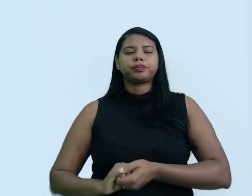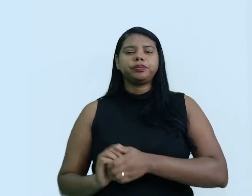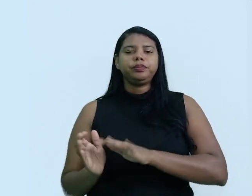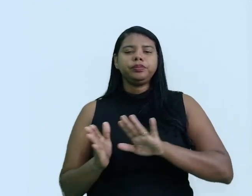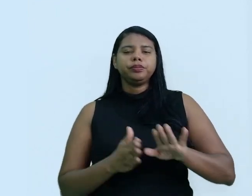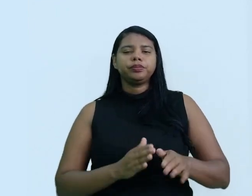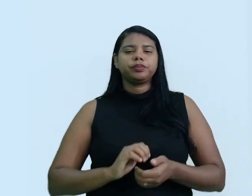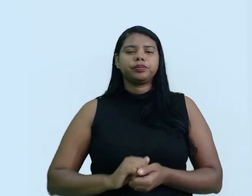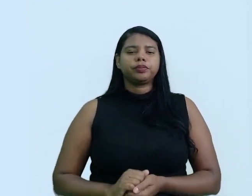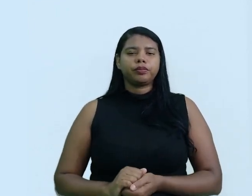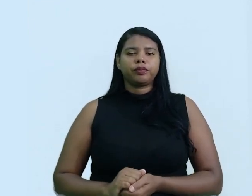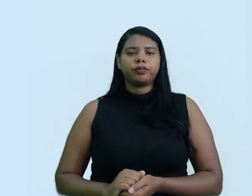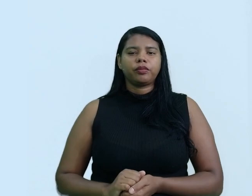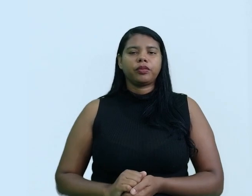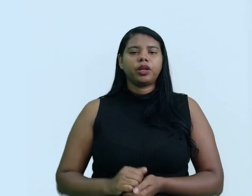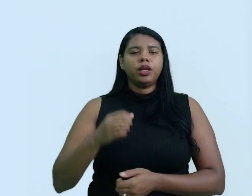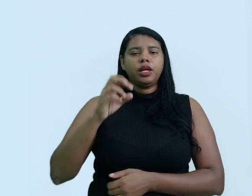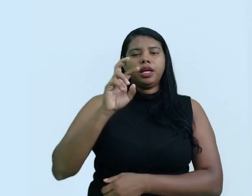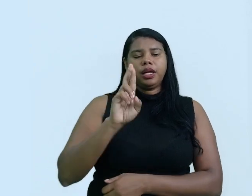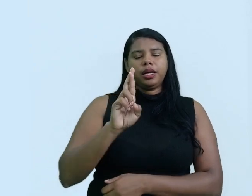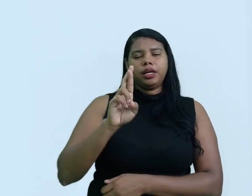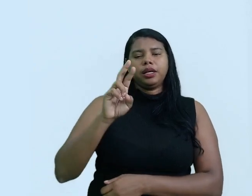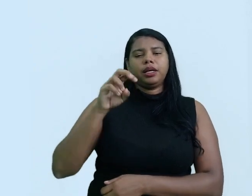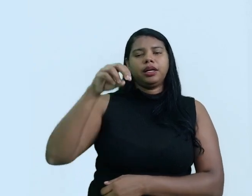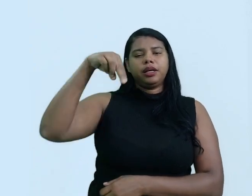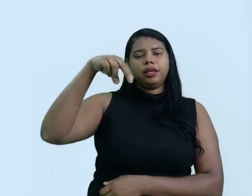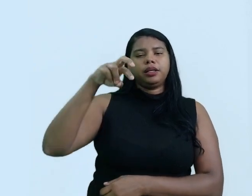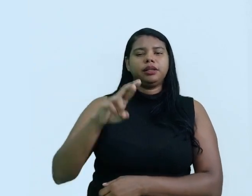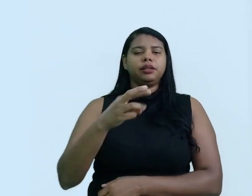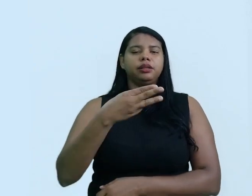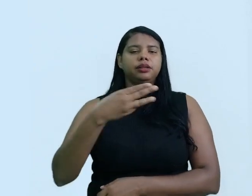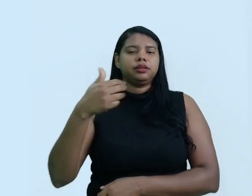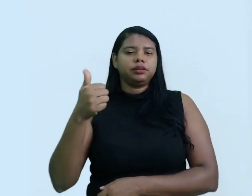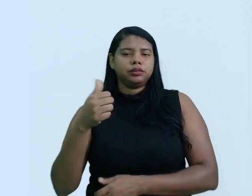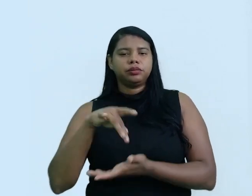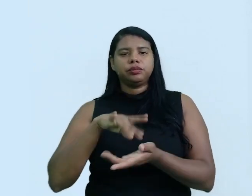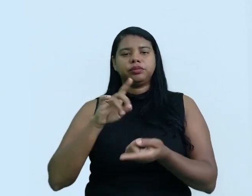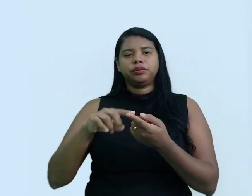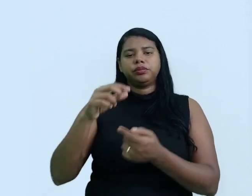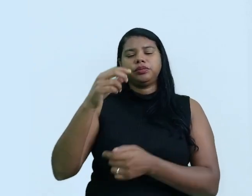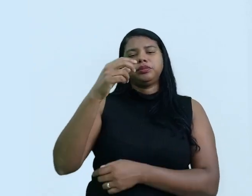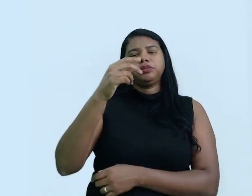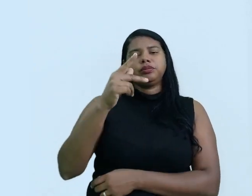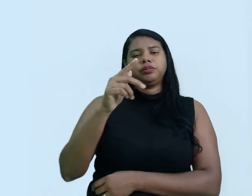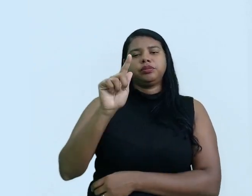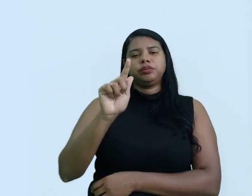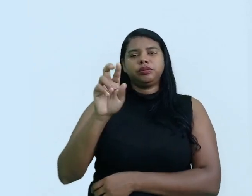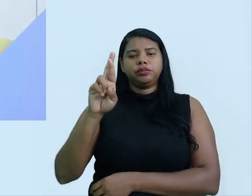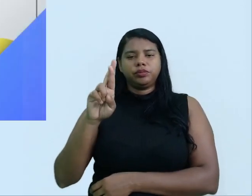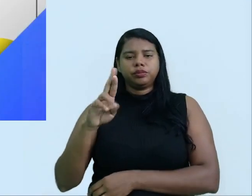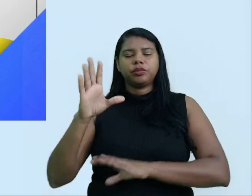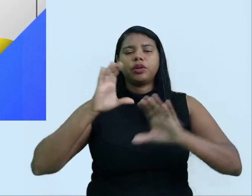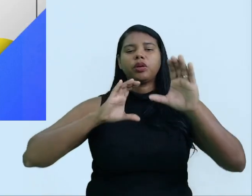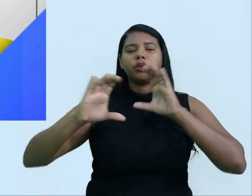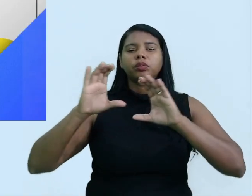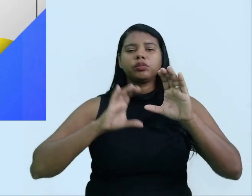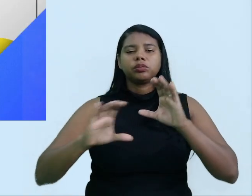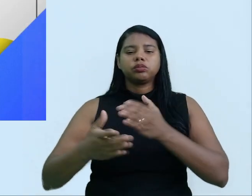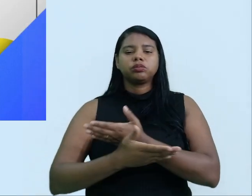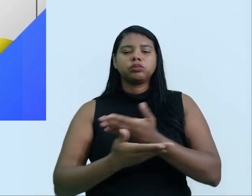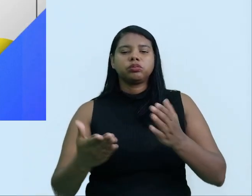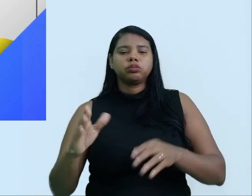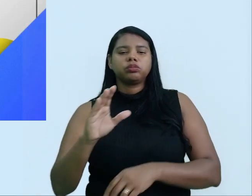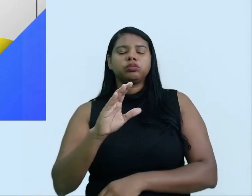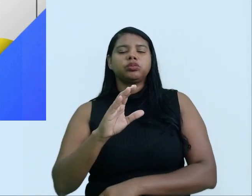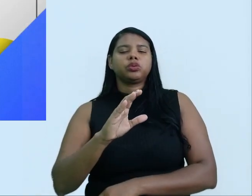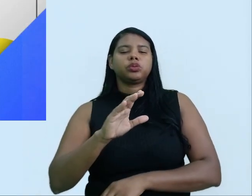Um outro ponto, tá, que a NR31 traz em relação a este PGR do trabalho rural é a comunicação aos trabalhadores sobre